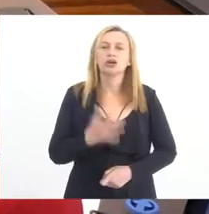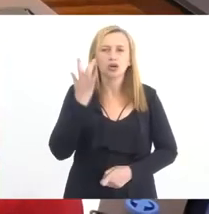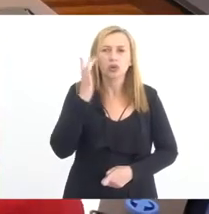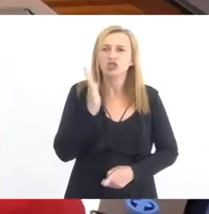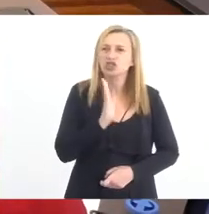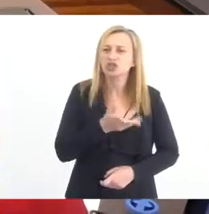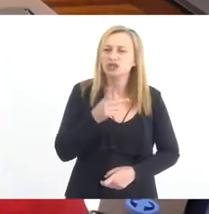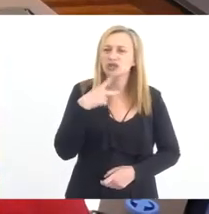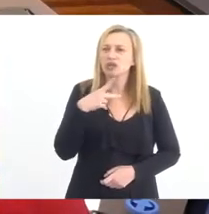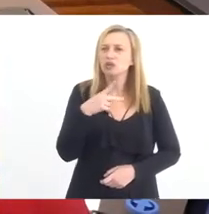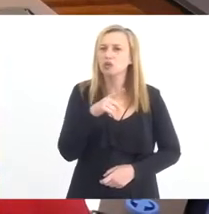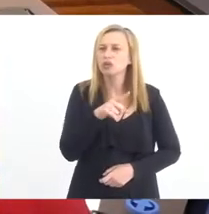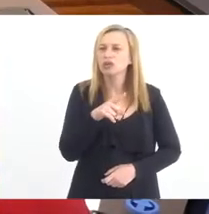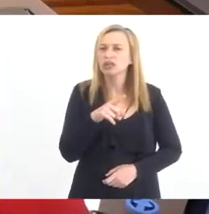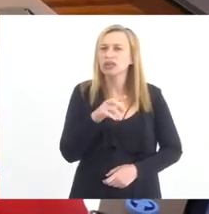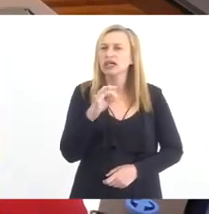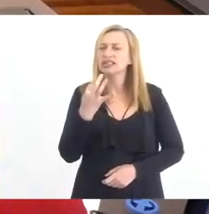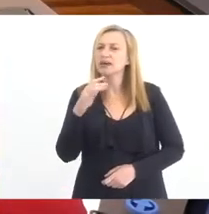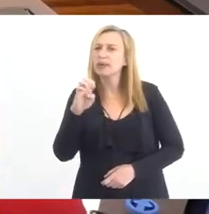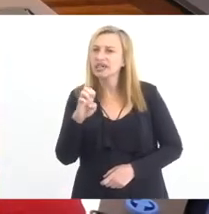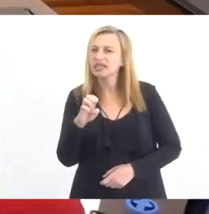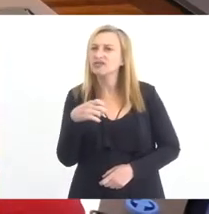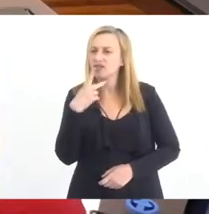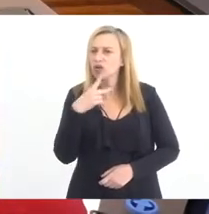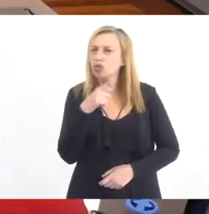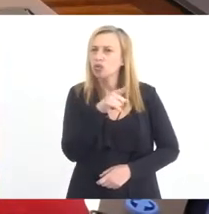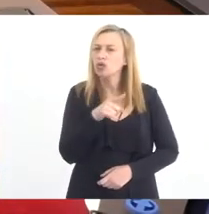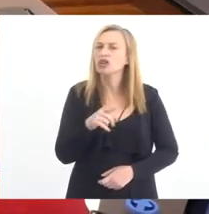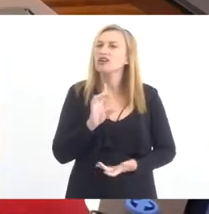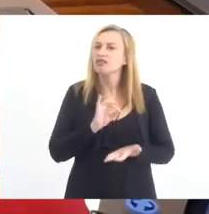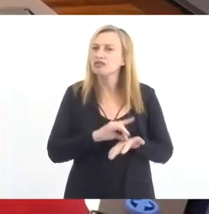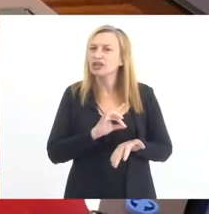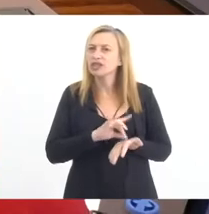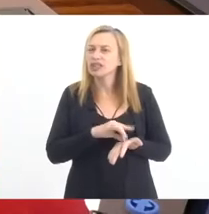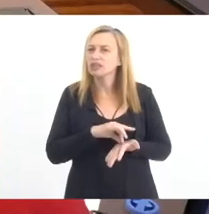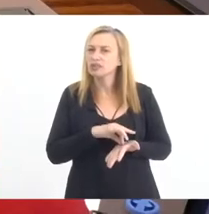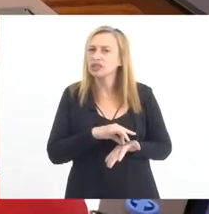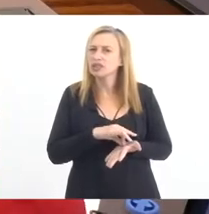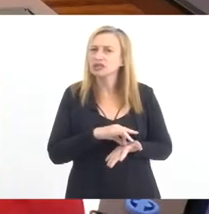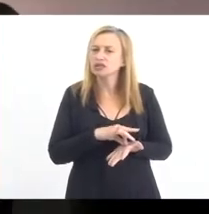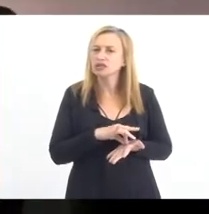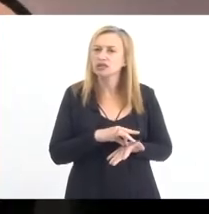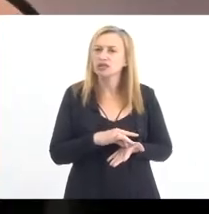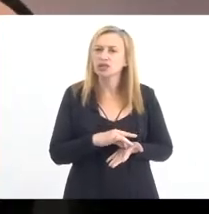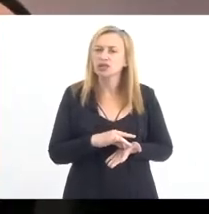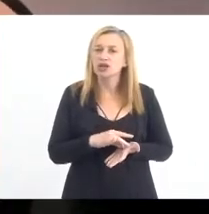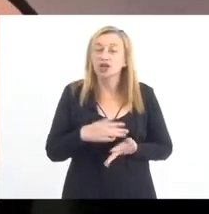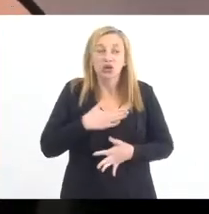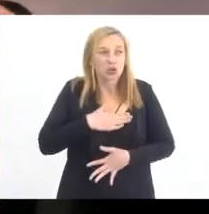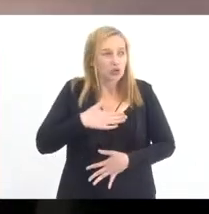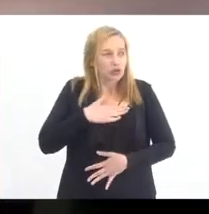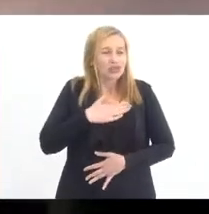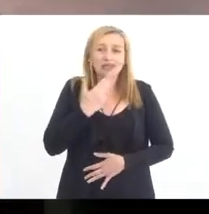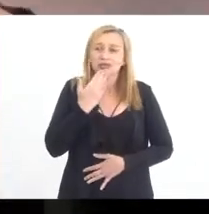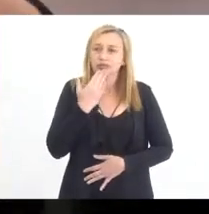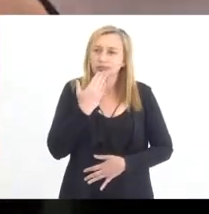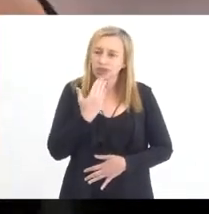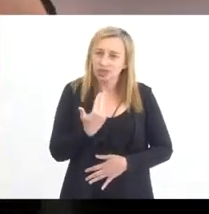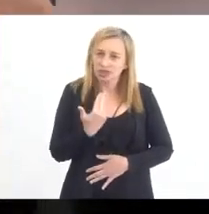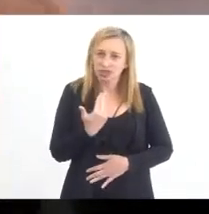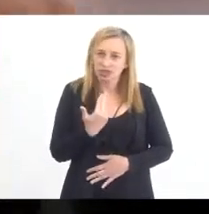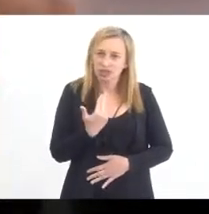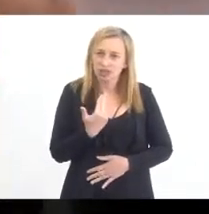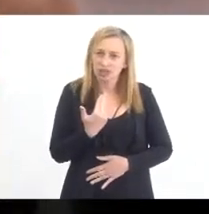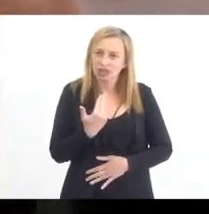comentou. Ah, foi a Elizabeth Manja que colocou. Que realmente. Eu gostaria de pedir